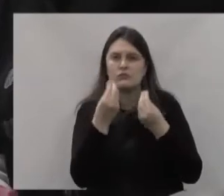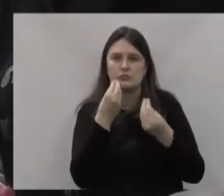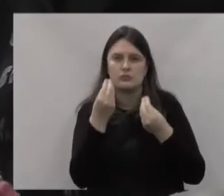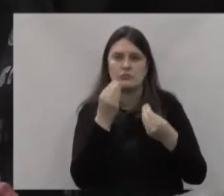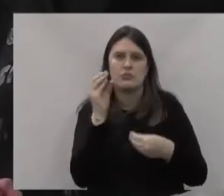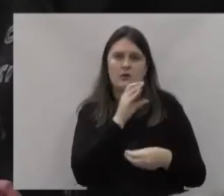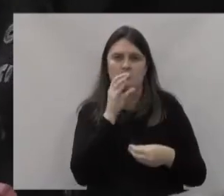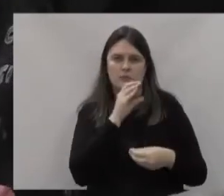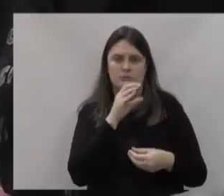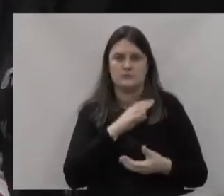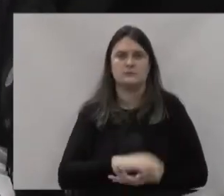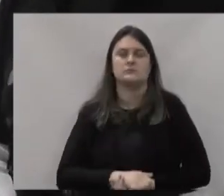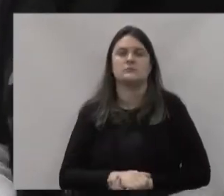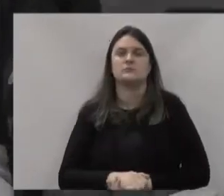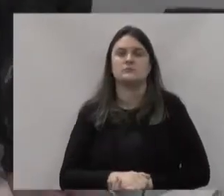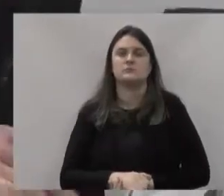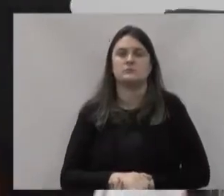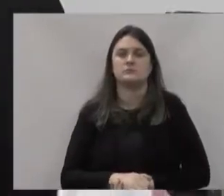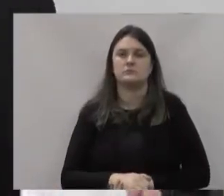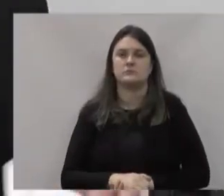forma mais rápida também.